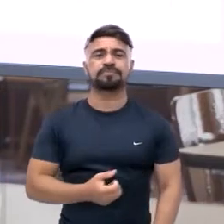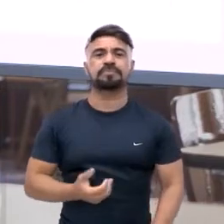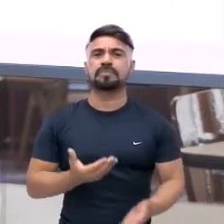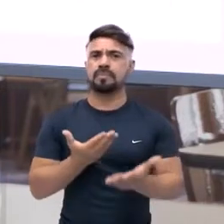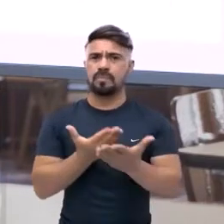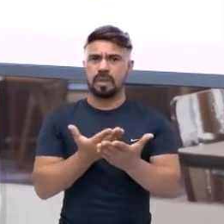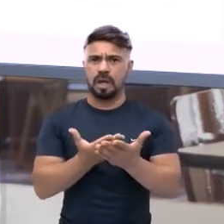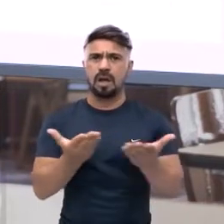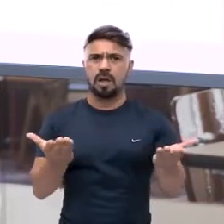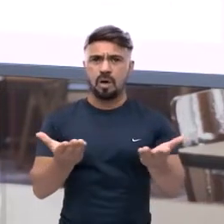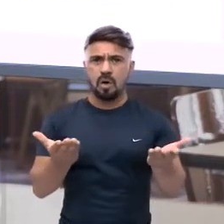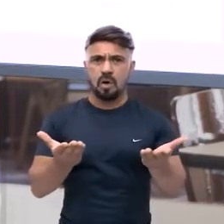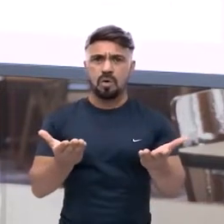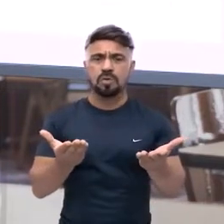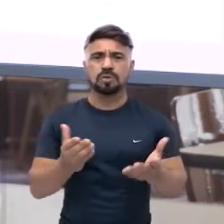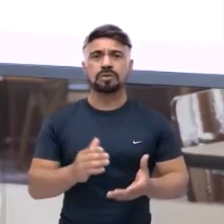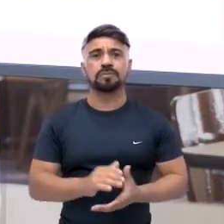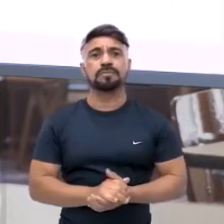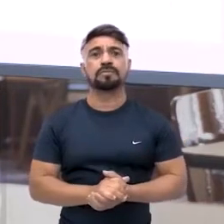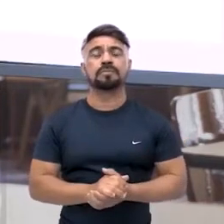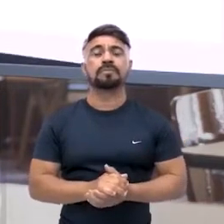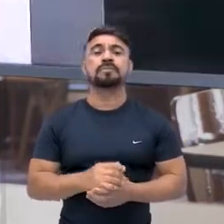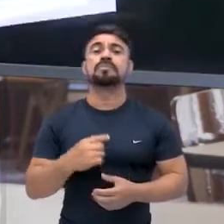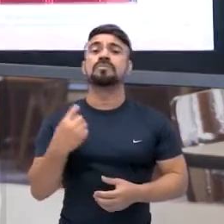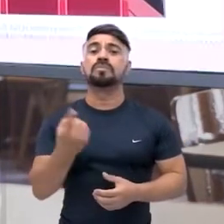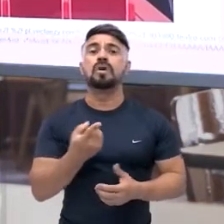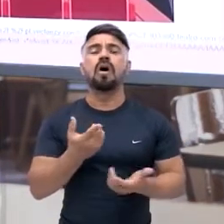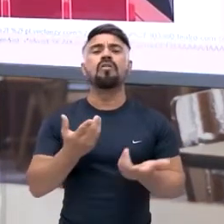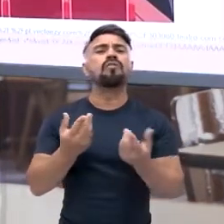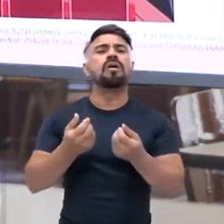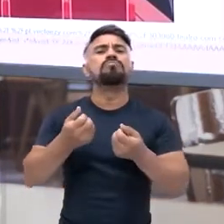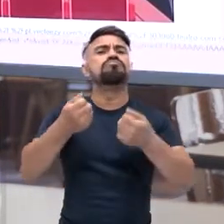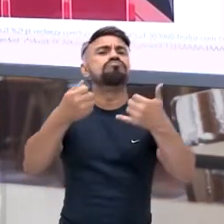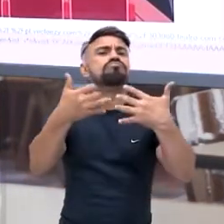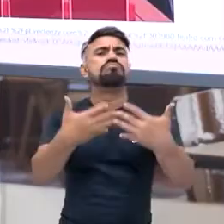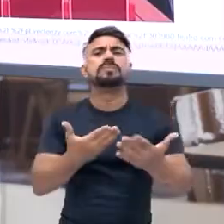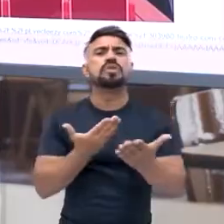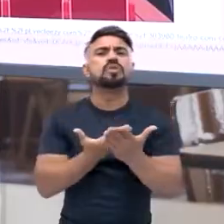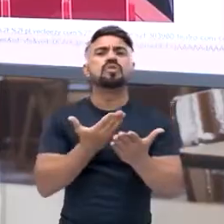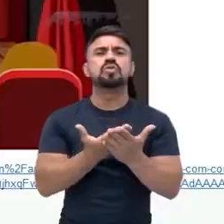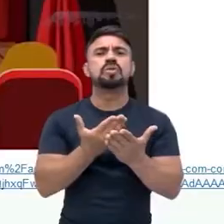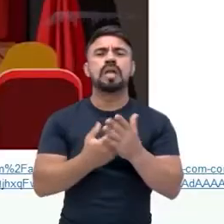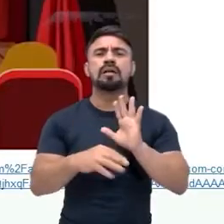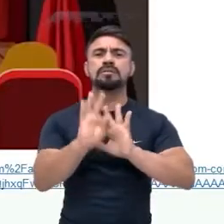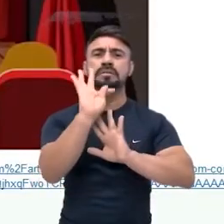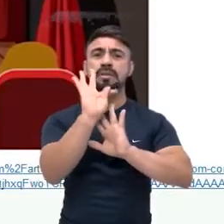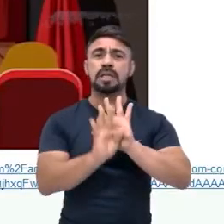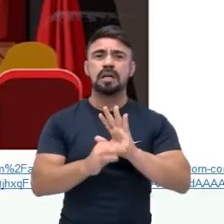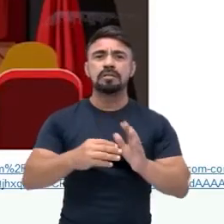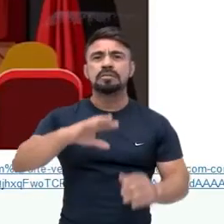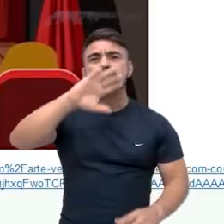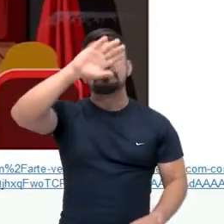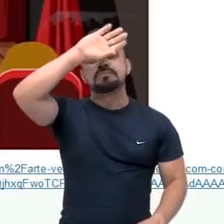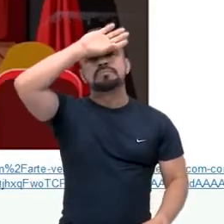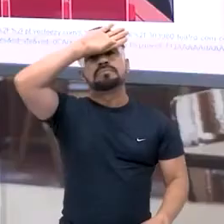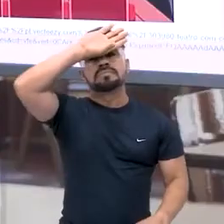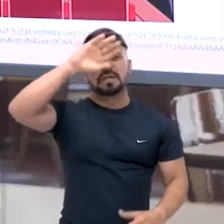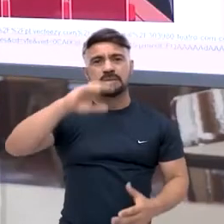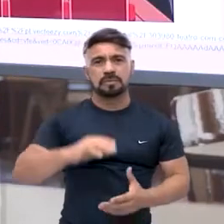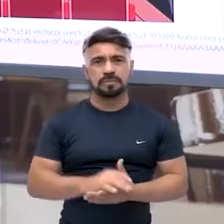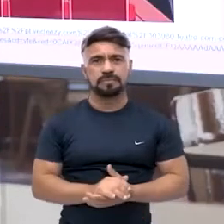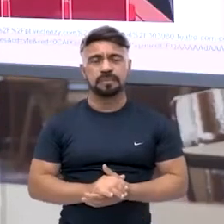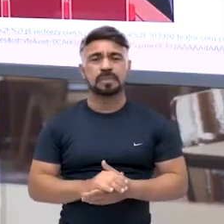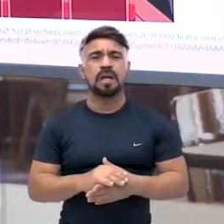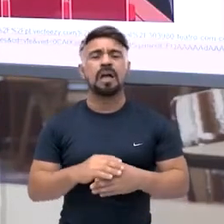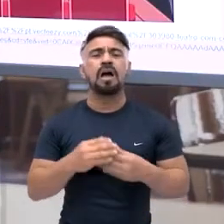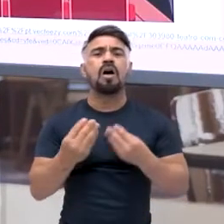ano. E na aula de hoje, meus queridos, nós vamos discutir um pouquinho sobre o texto dramático.